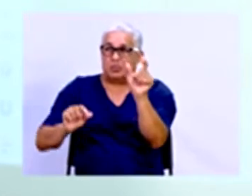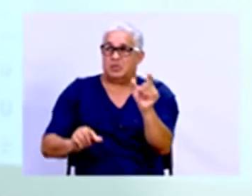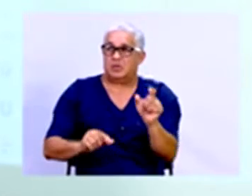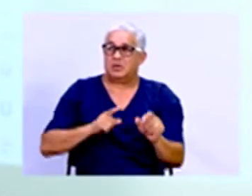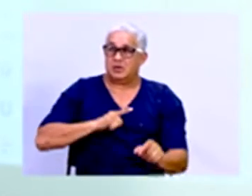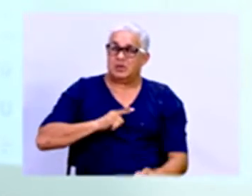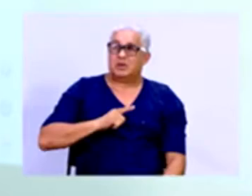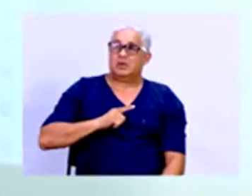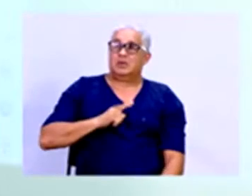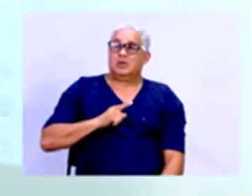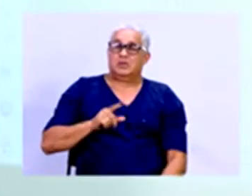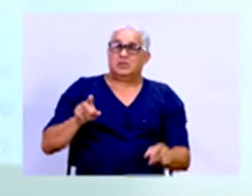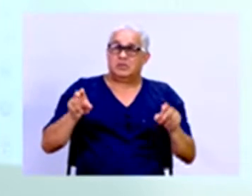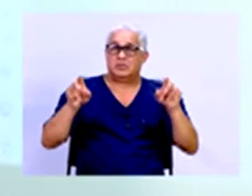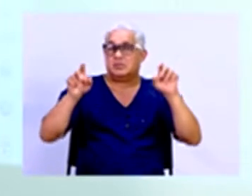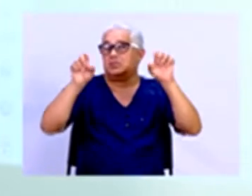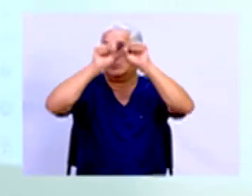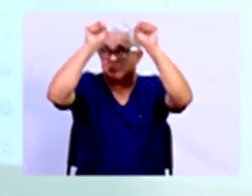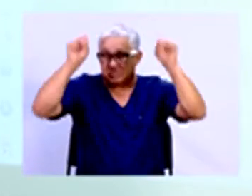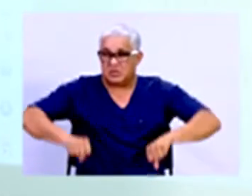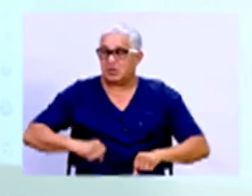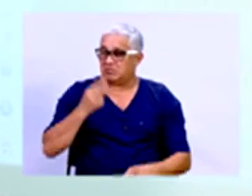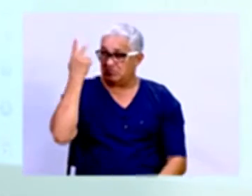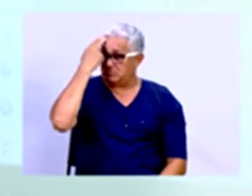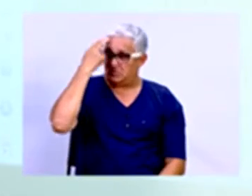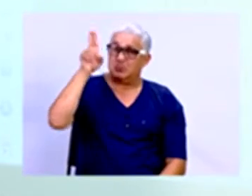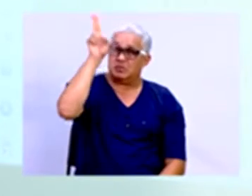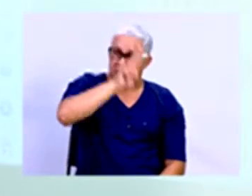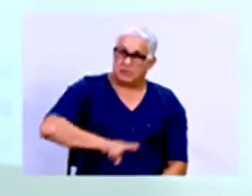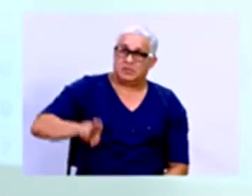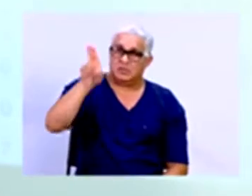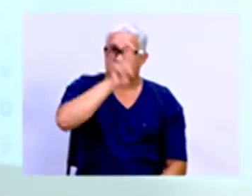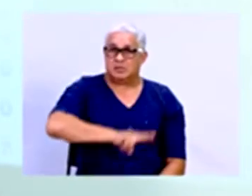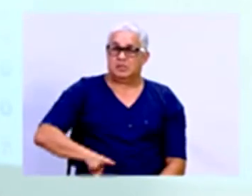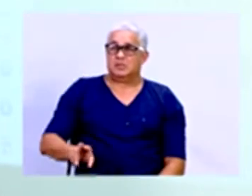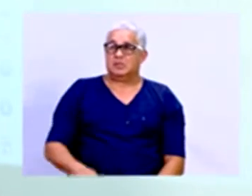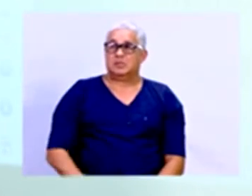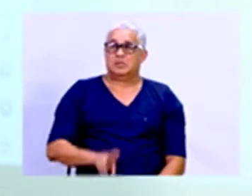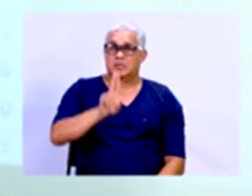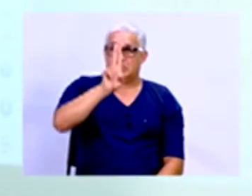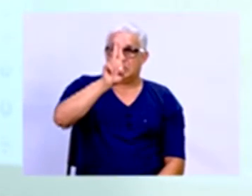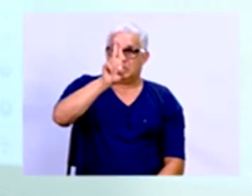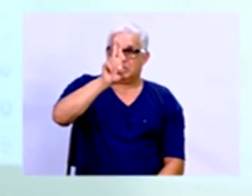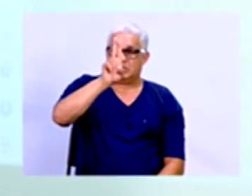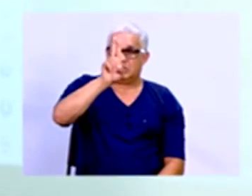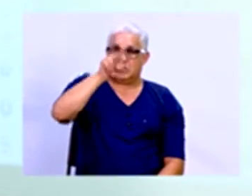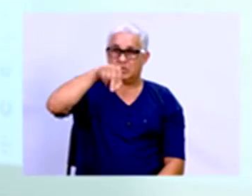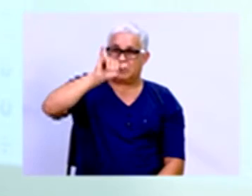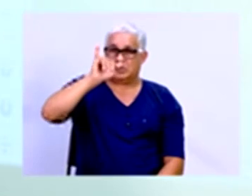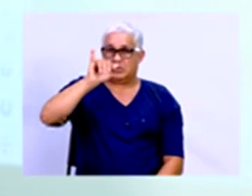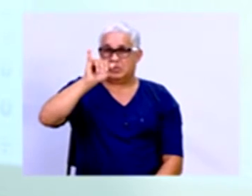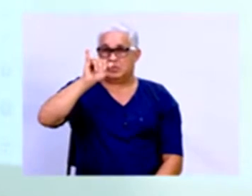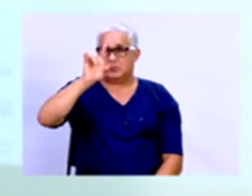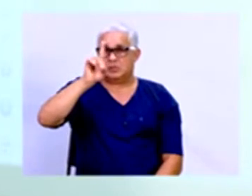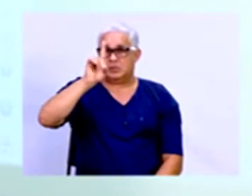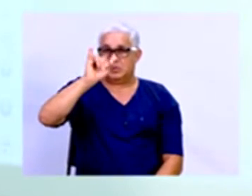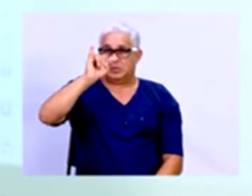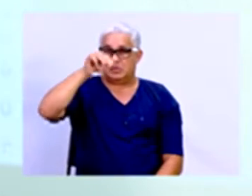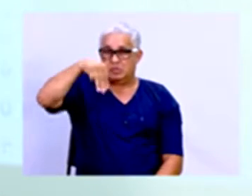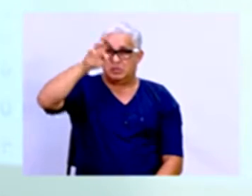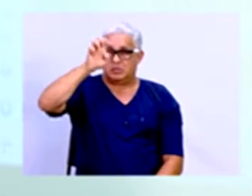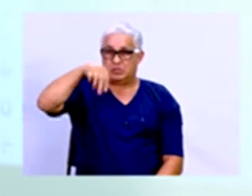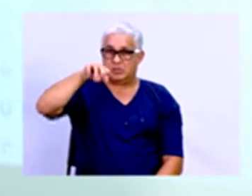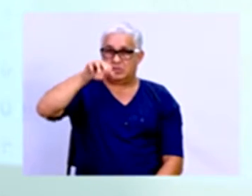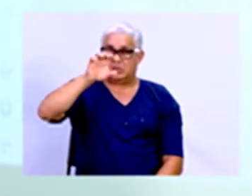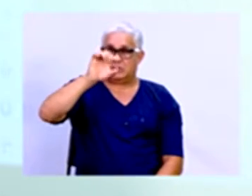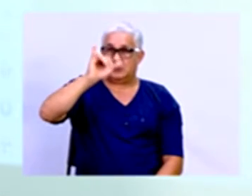cotidiano de sistemas, é muito comum a gente utilizar unidimensional e bidimensional, que é de 2 dimensões.